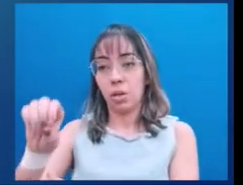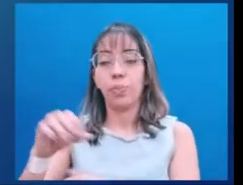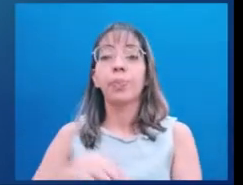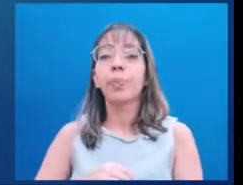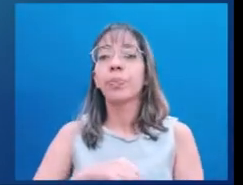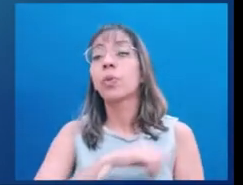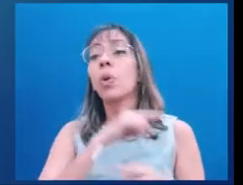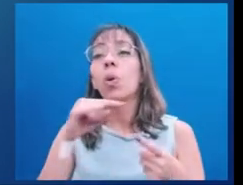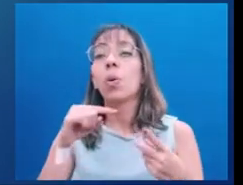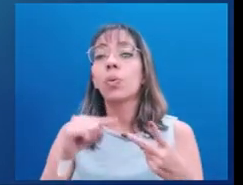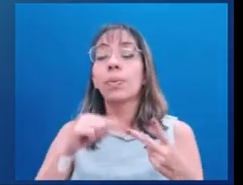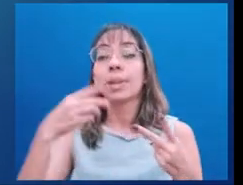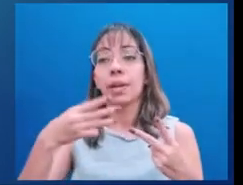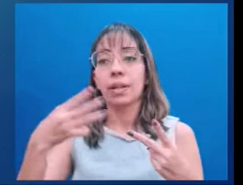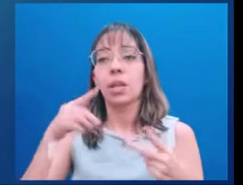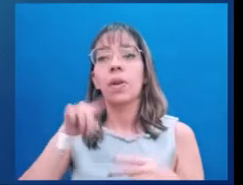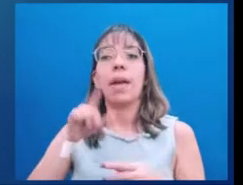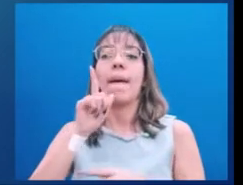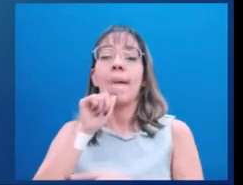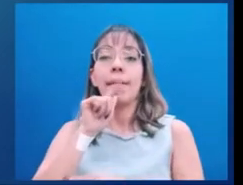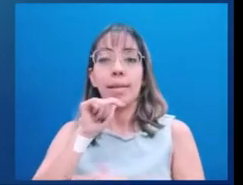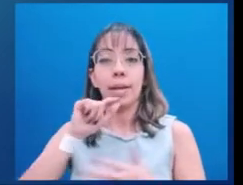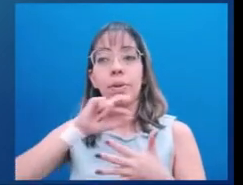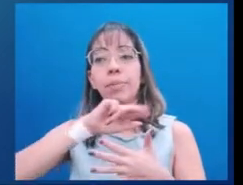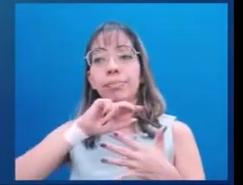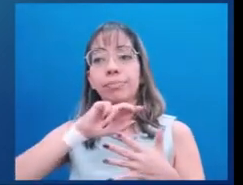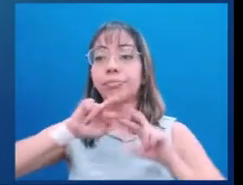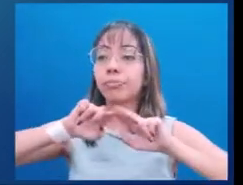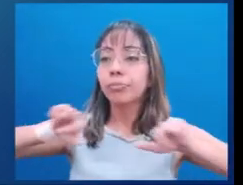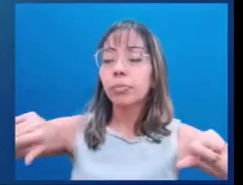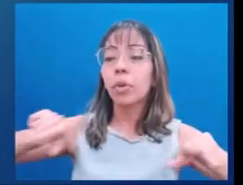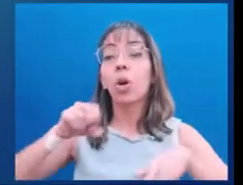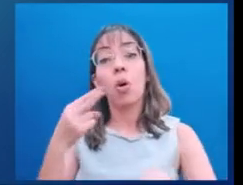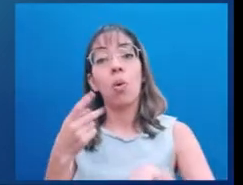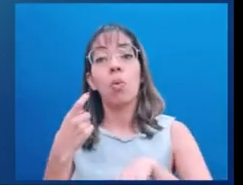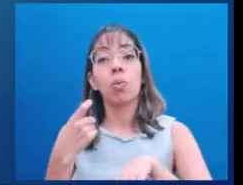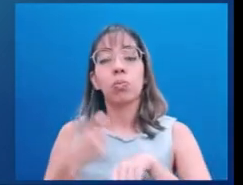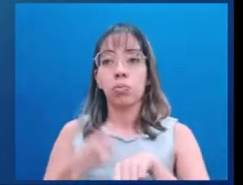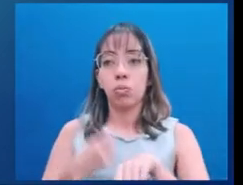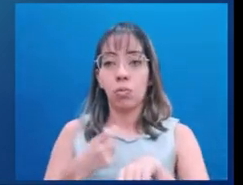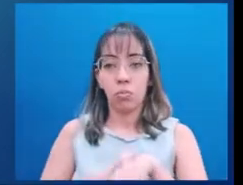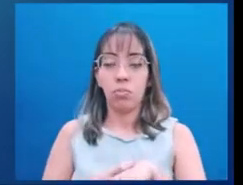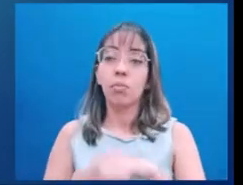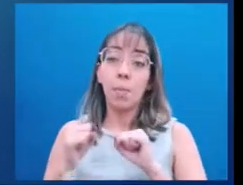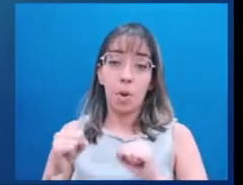e sólidos que podem sofrer ignição na maioria das condições de temperatura ambiental. Então, por exemplo, o benzeno, o xilol.